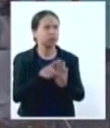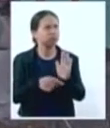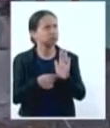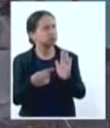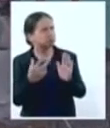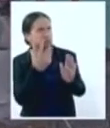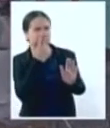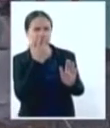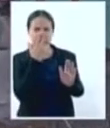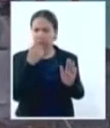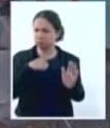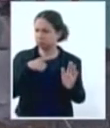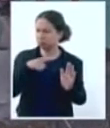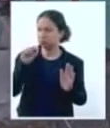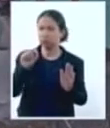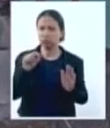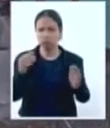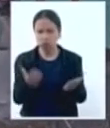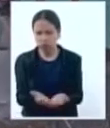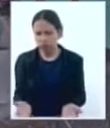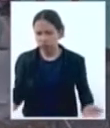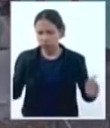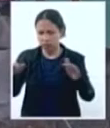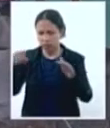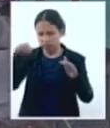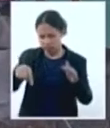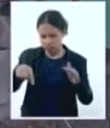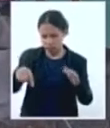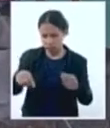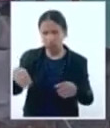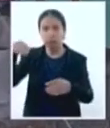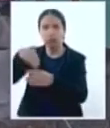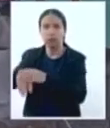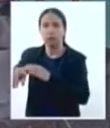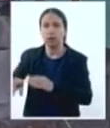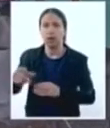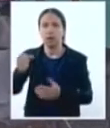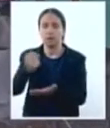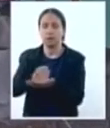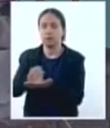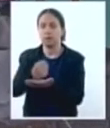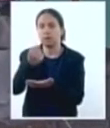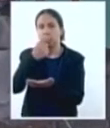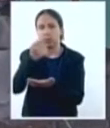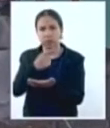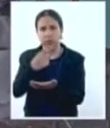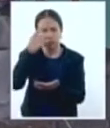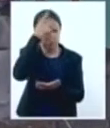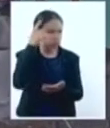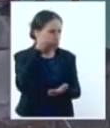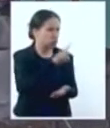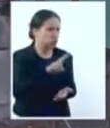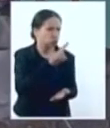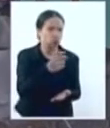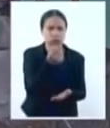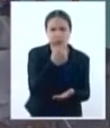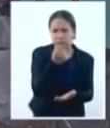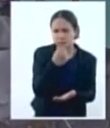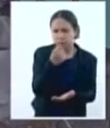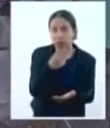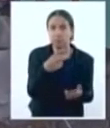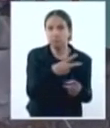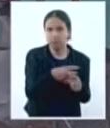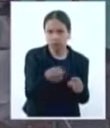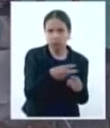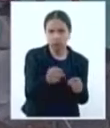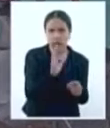determina aí uma caixa coletora. São nas farmácias para, quer dizer, a pessoa que usa o medicamento ou produtos da área da perfumaria, ela